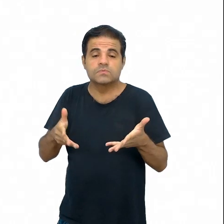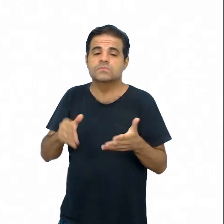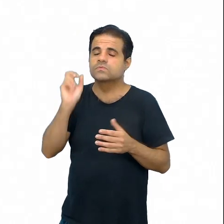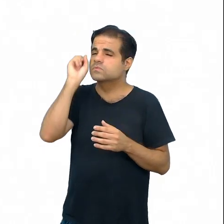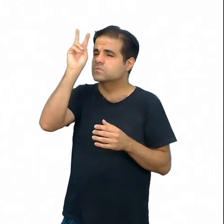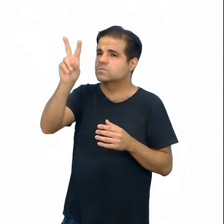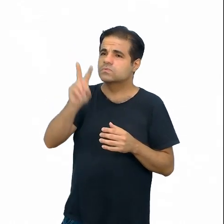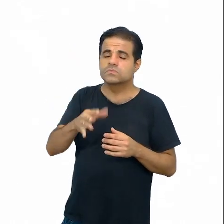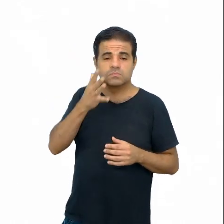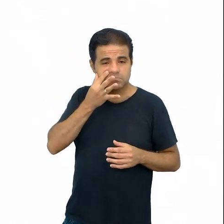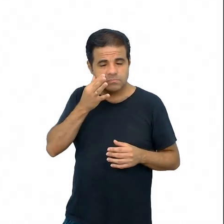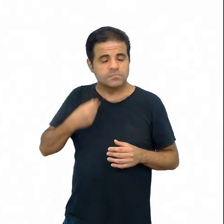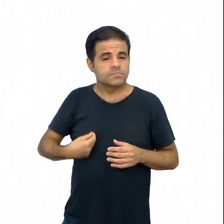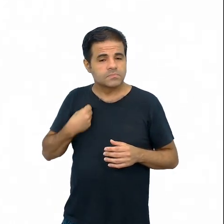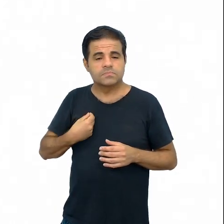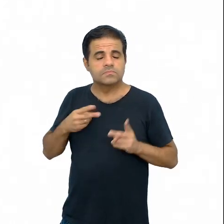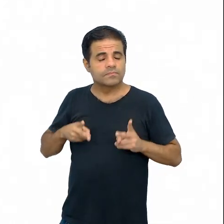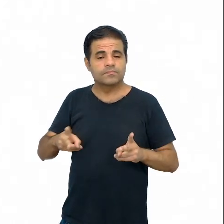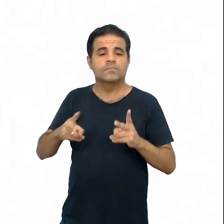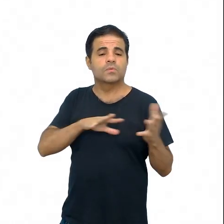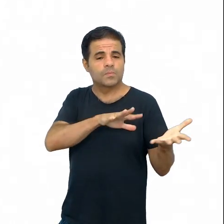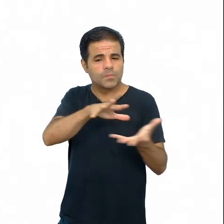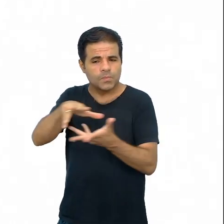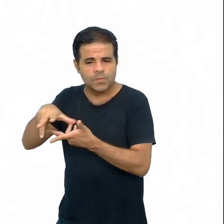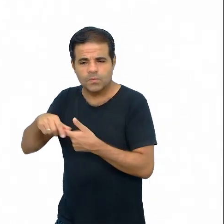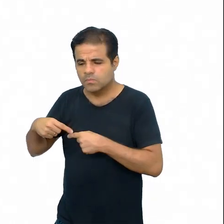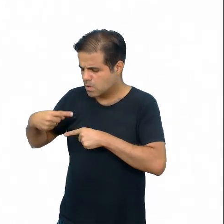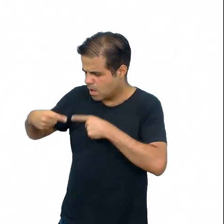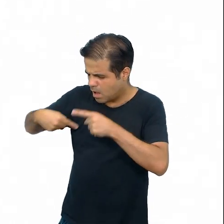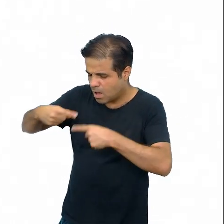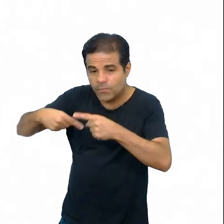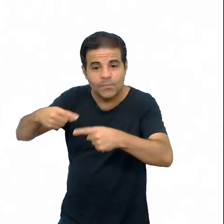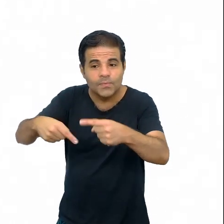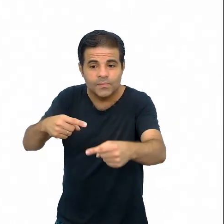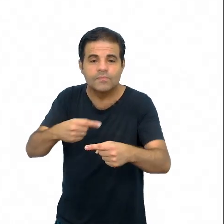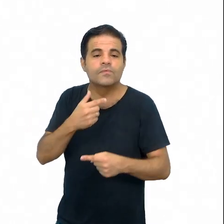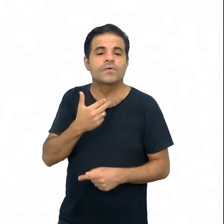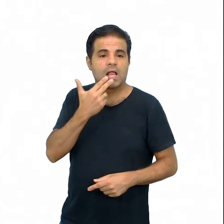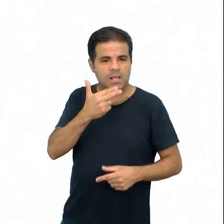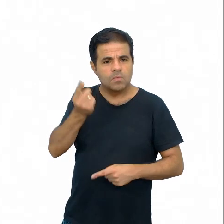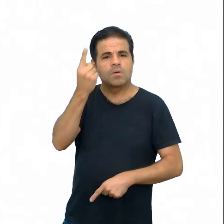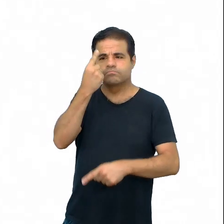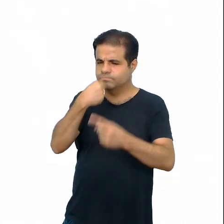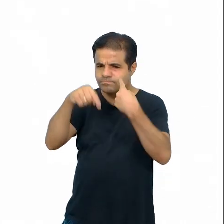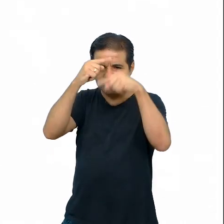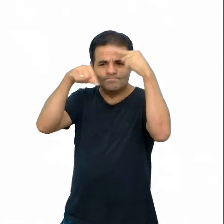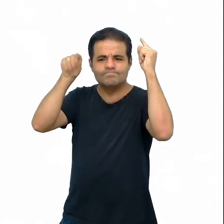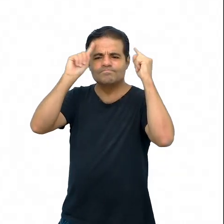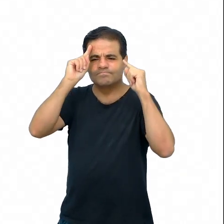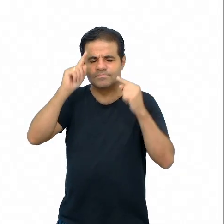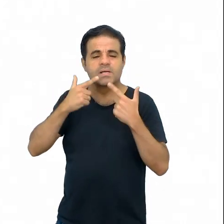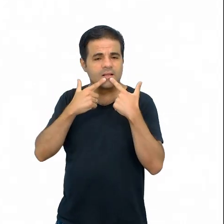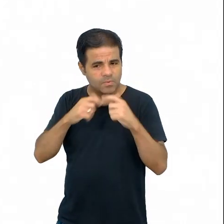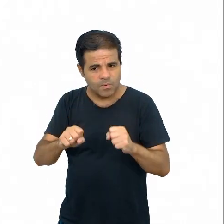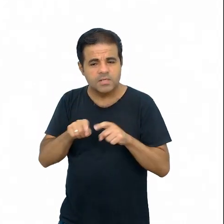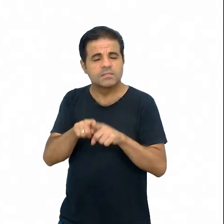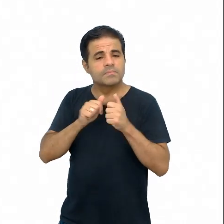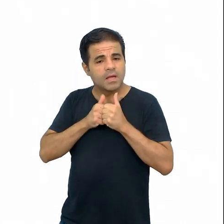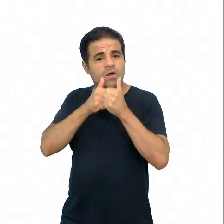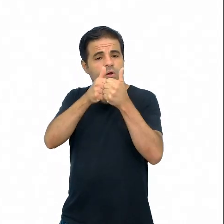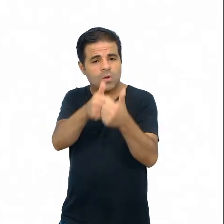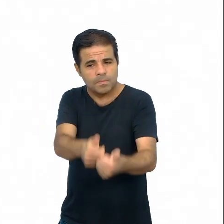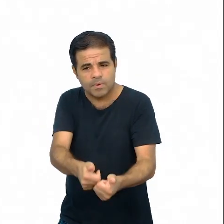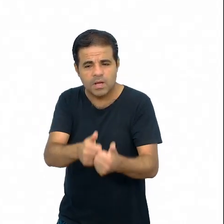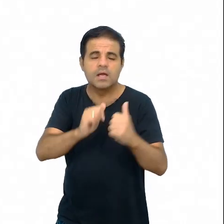Sempre presente no mundo social, atualizado, porque a língua evolui, né? E as linguagens também acompanham